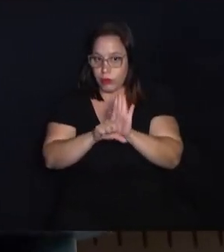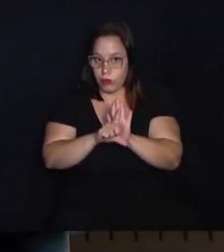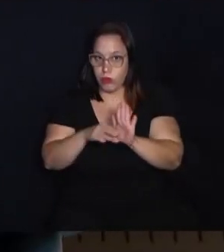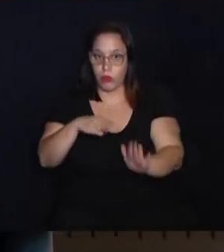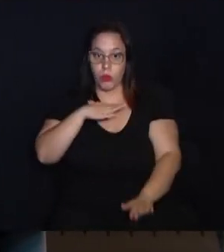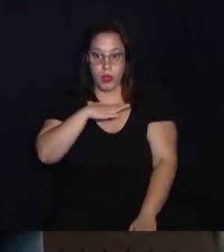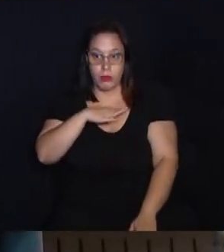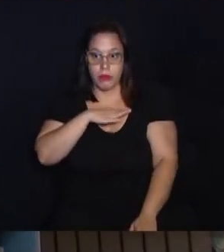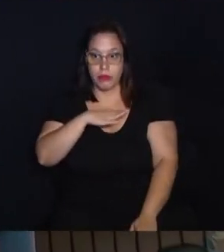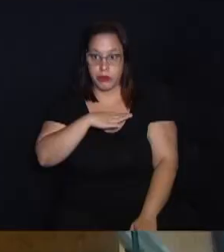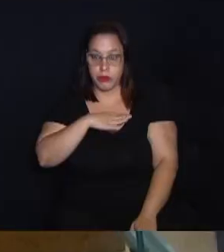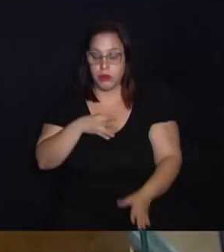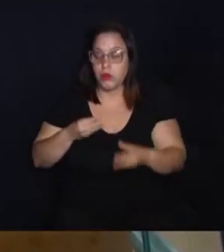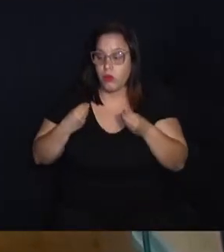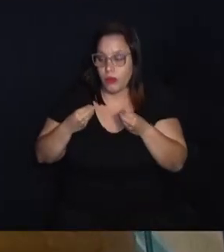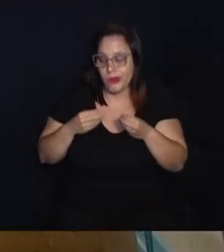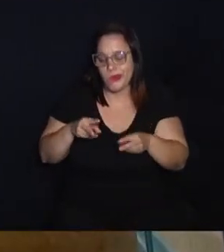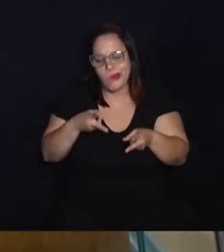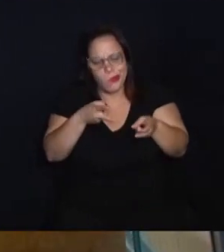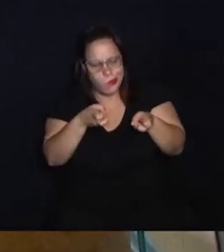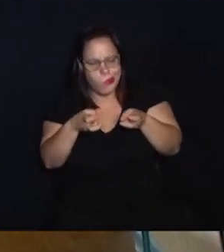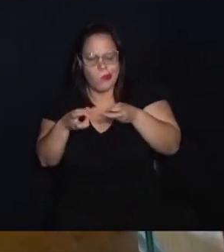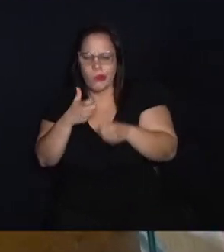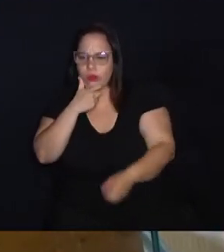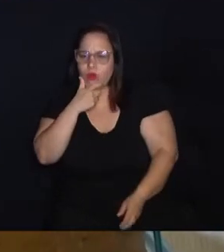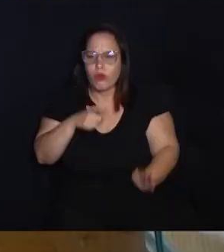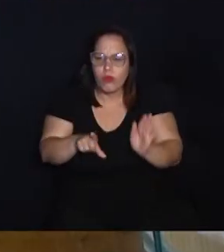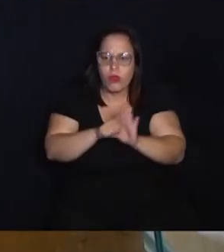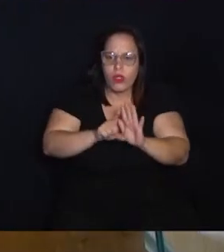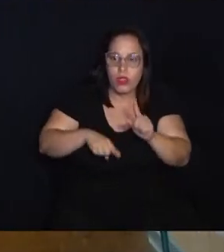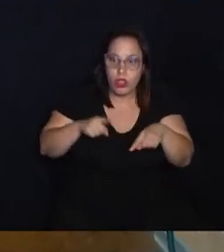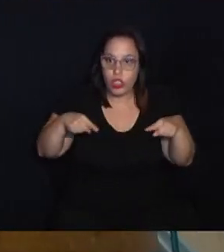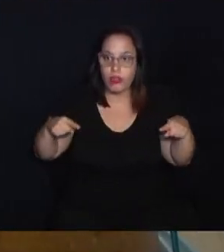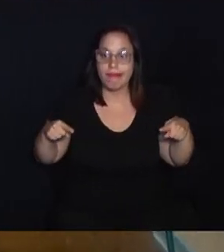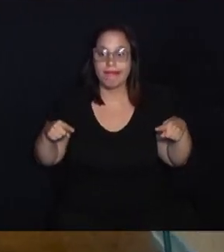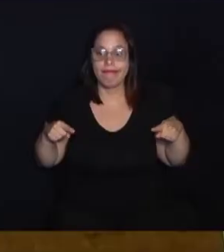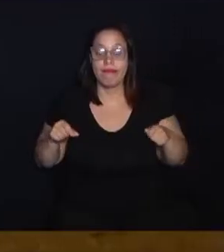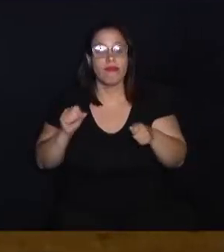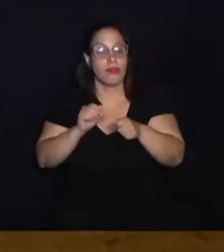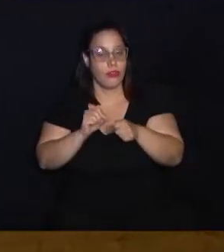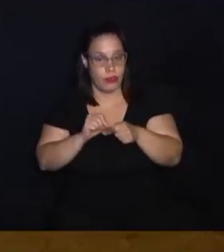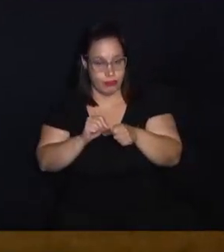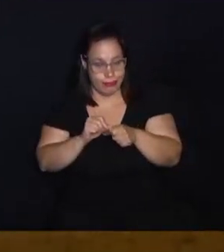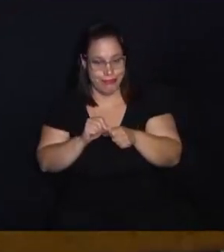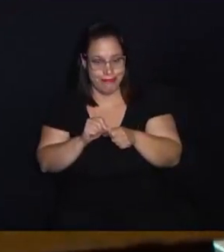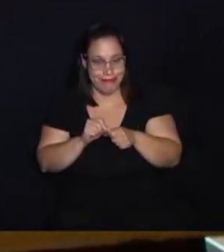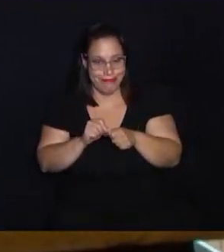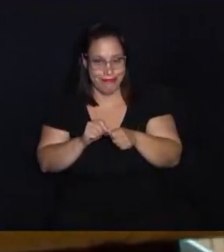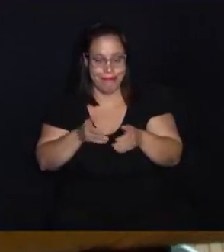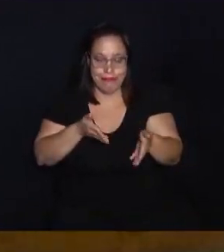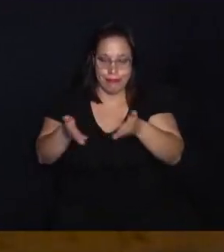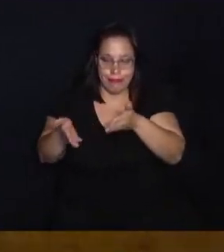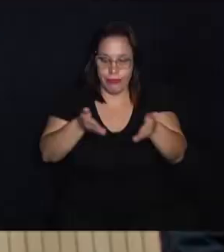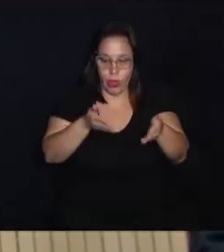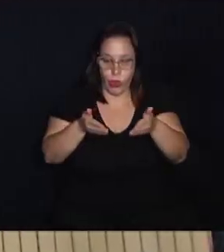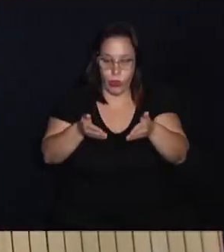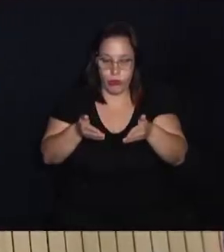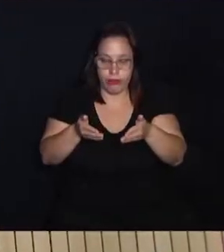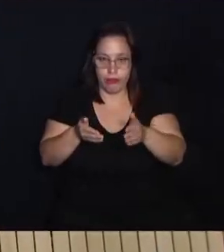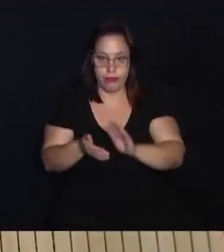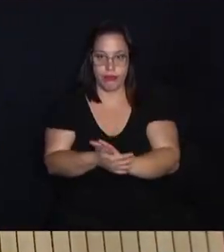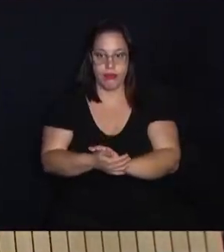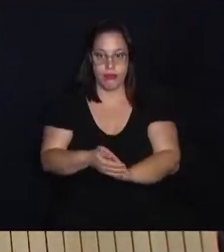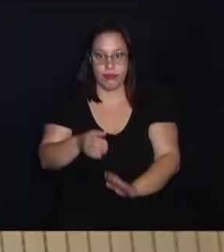municipal, assim como observar as leis em geral. E assim foi feito na recondução aos cargos